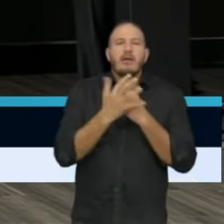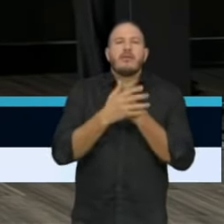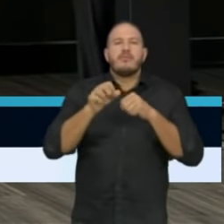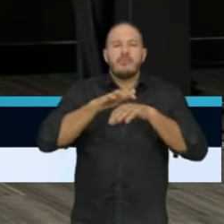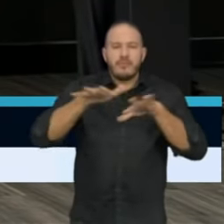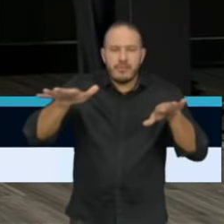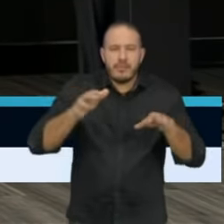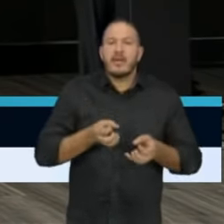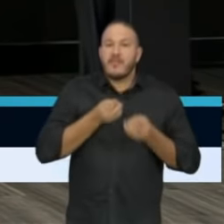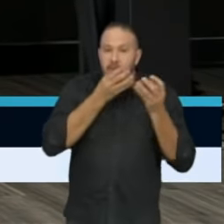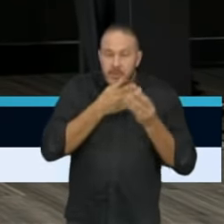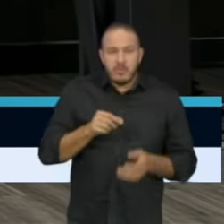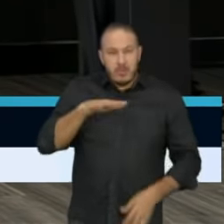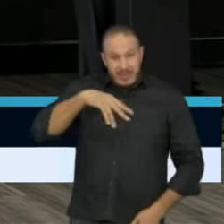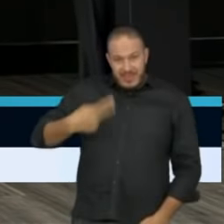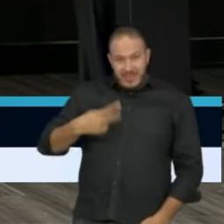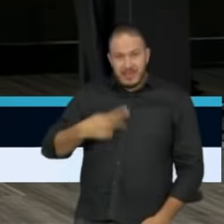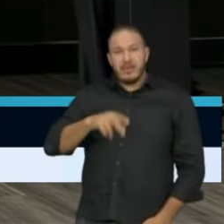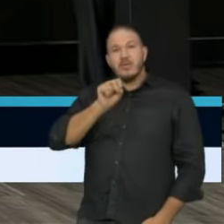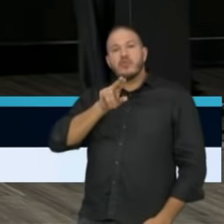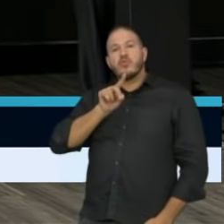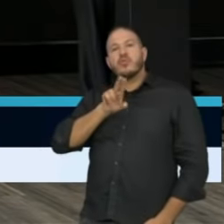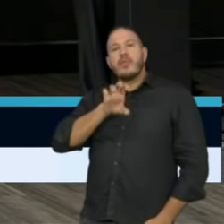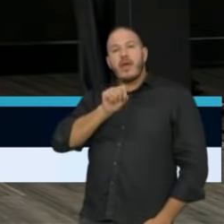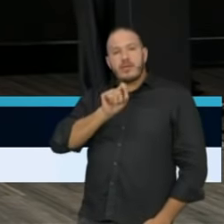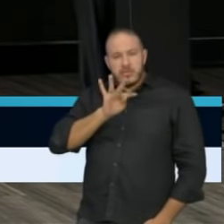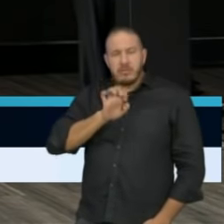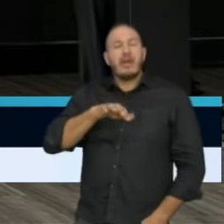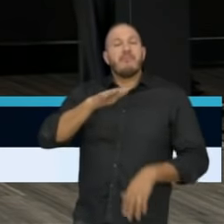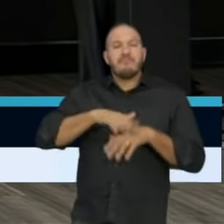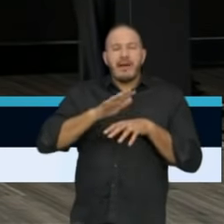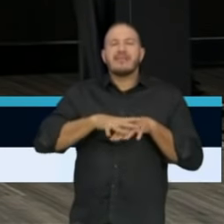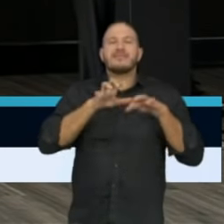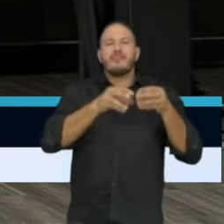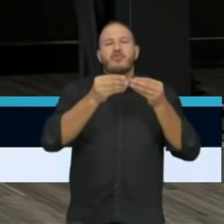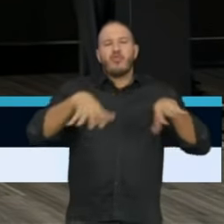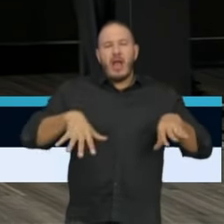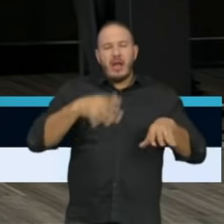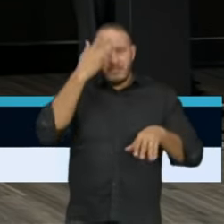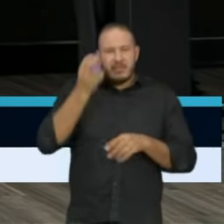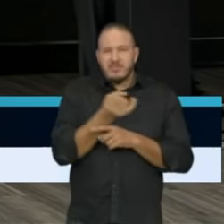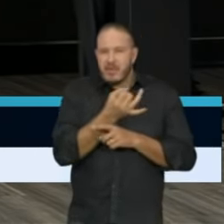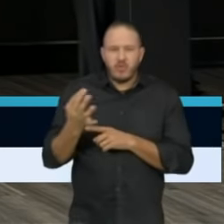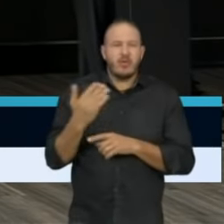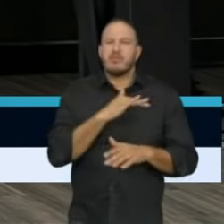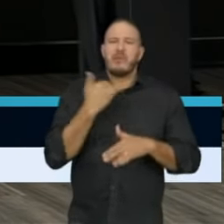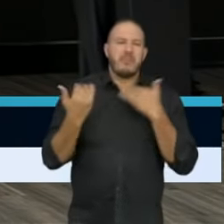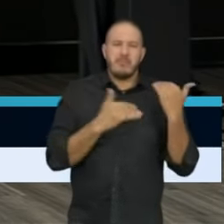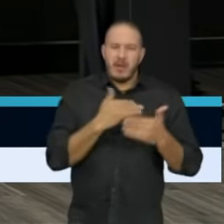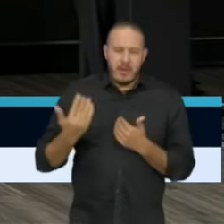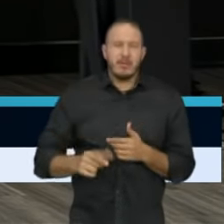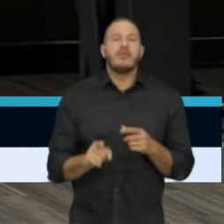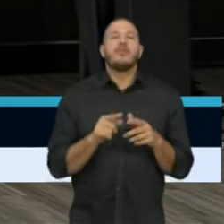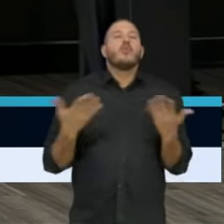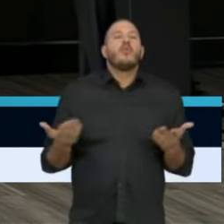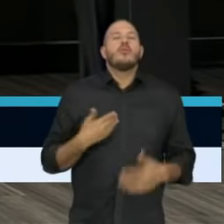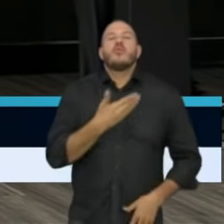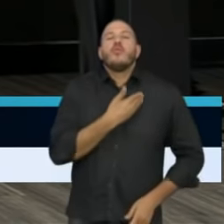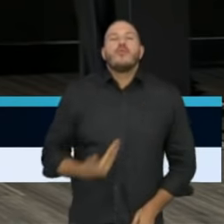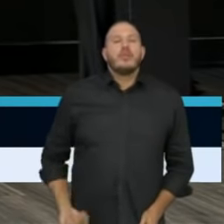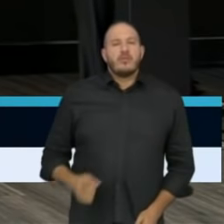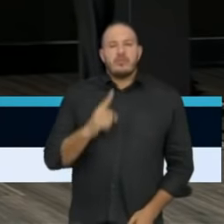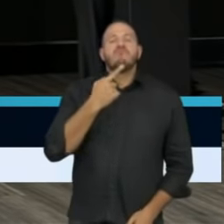que a região Sudeste é a mais afetada em número de casos confirmados e óbitos até o momento, quando o governador pretende